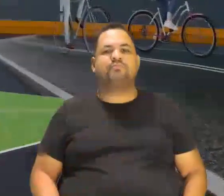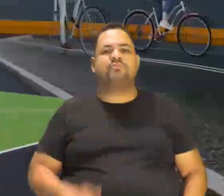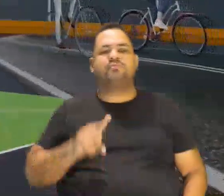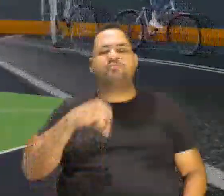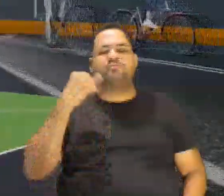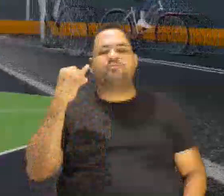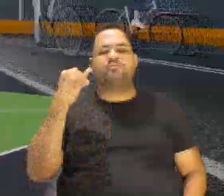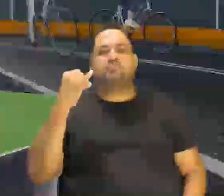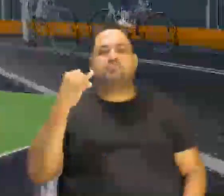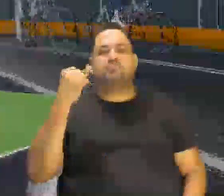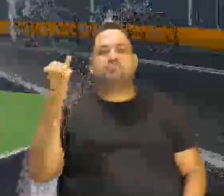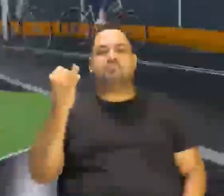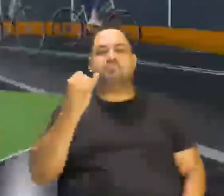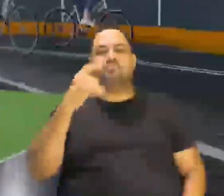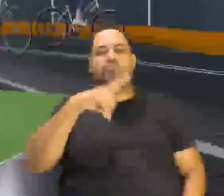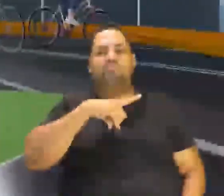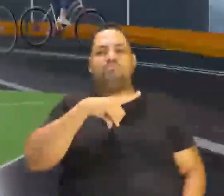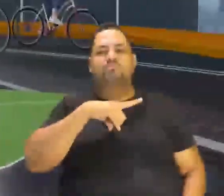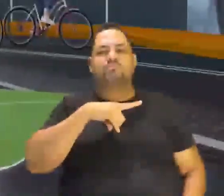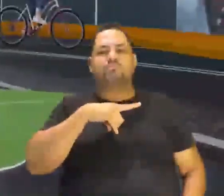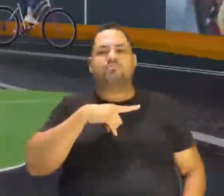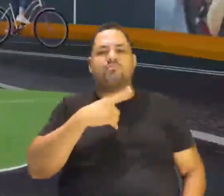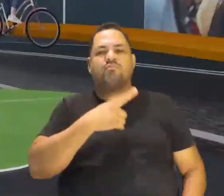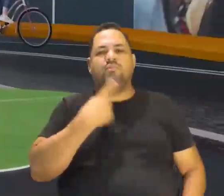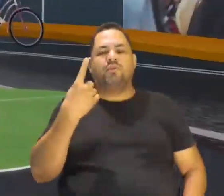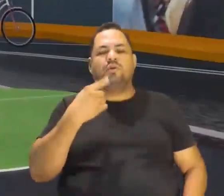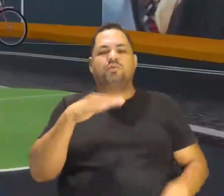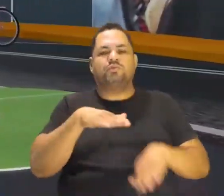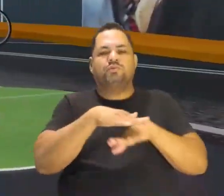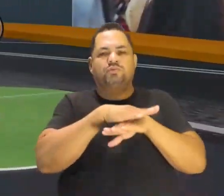que você tenha atenção aí para o que a gente conversou,